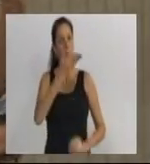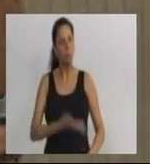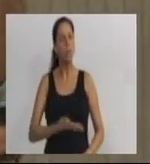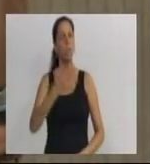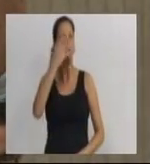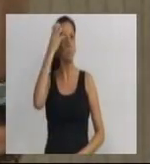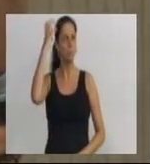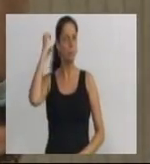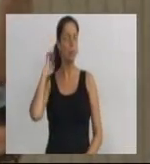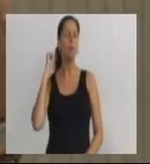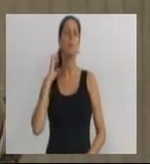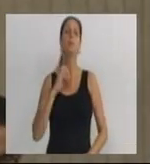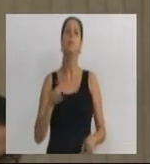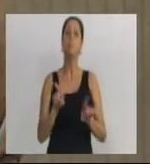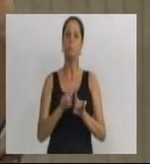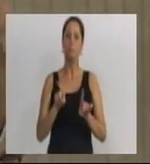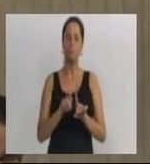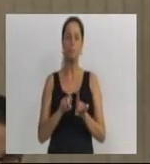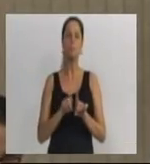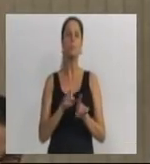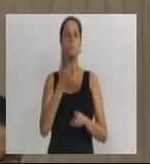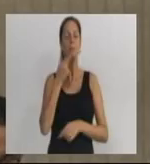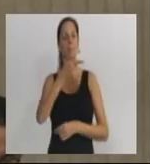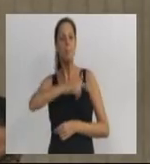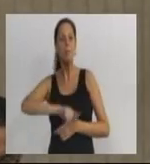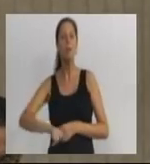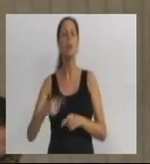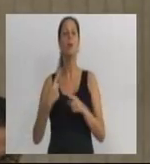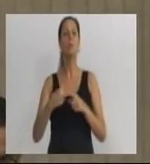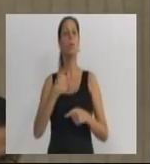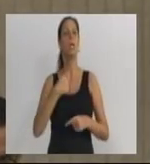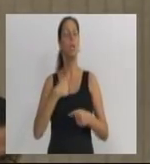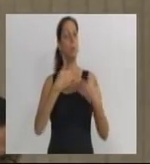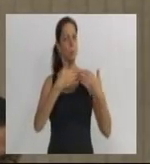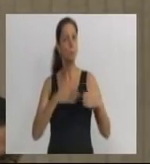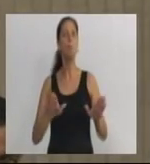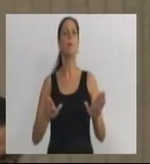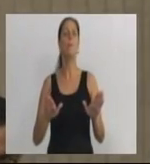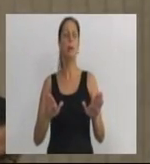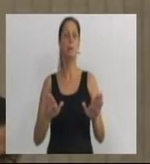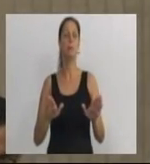queria levantar isso novamente com o senhor, porque eu também sou adepto a